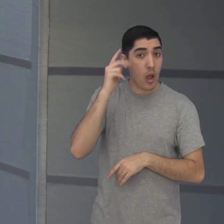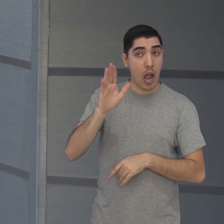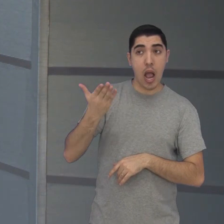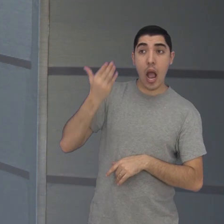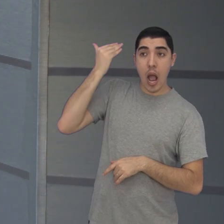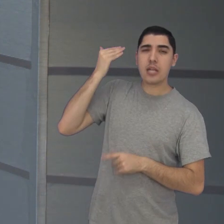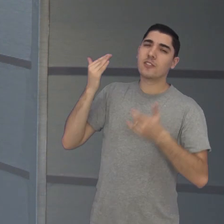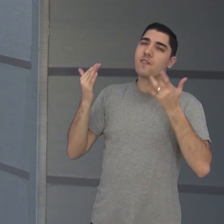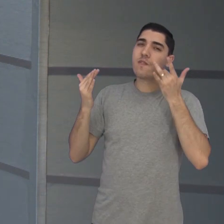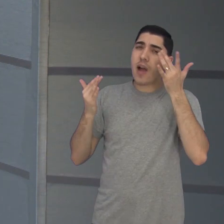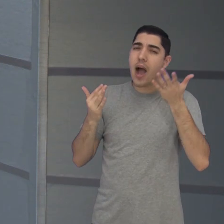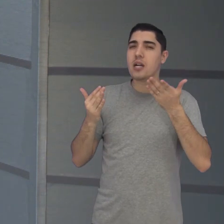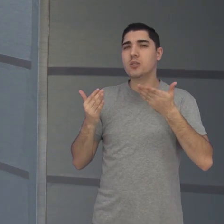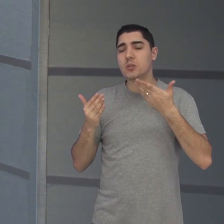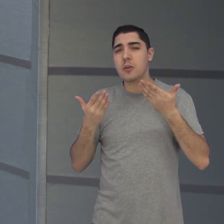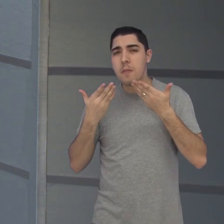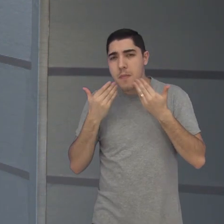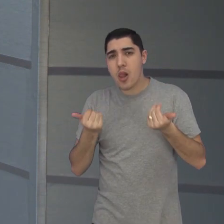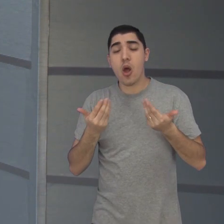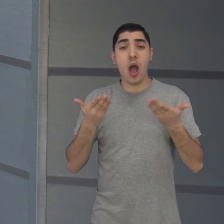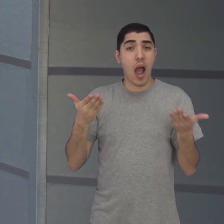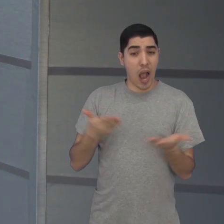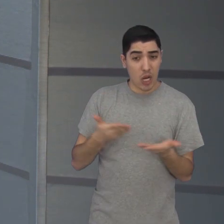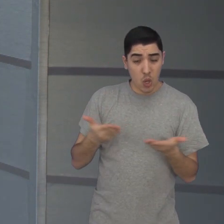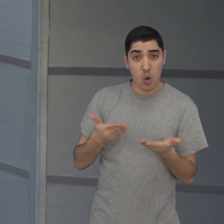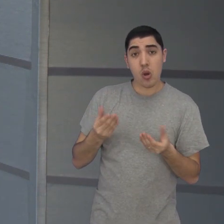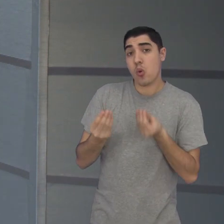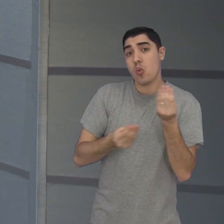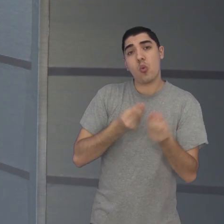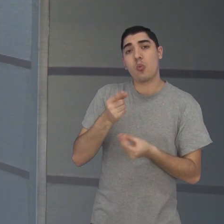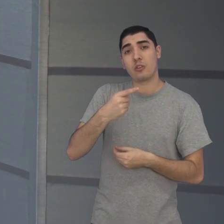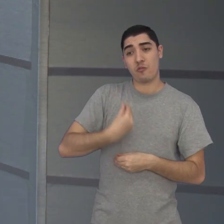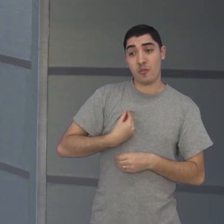mais fácil, uns anos atrás, viver